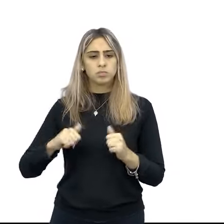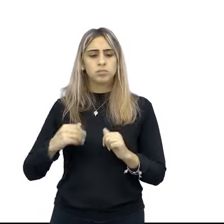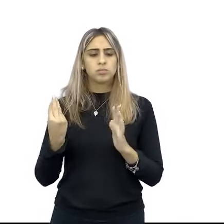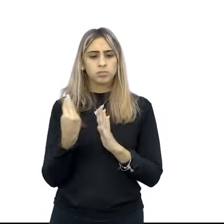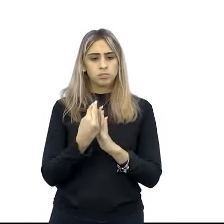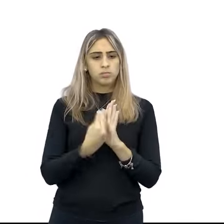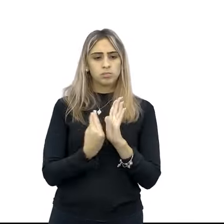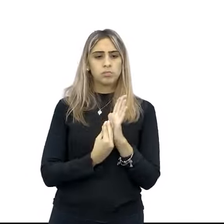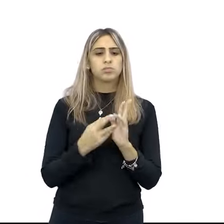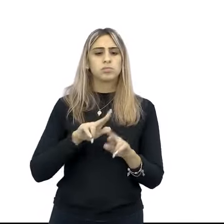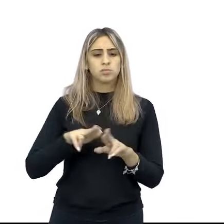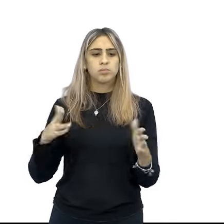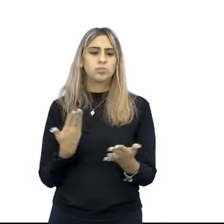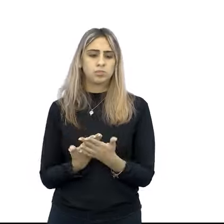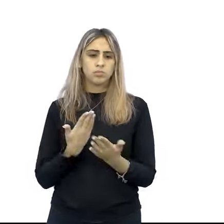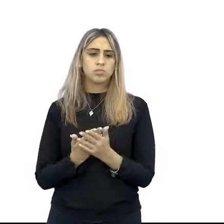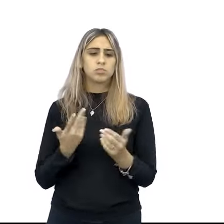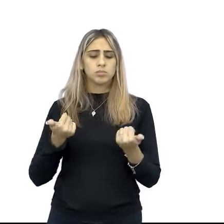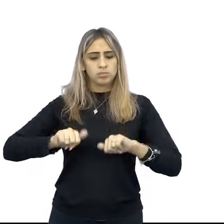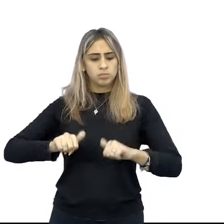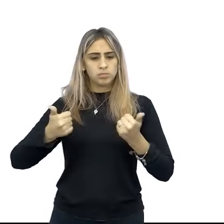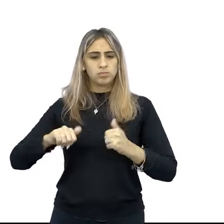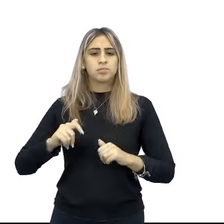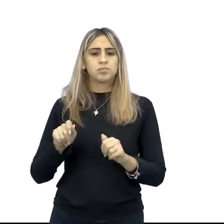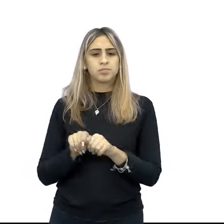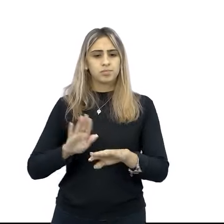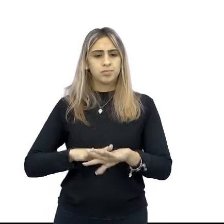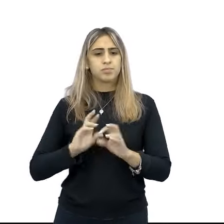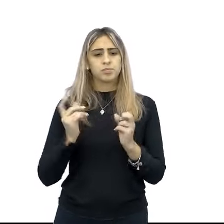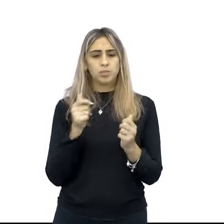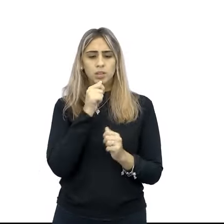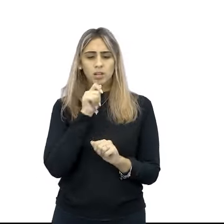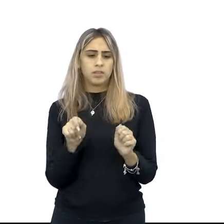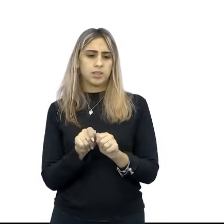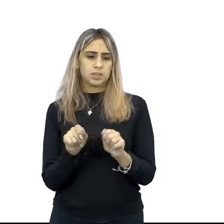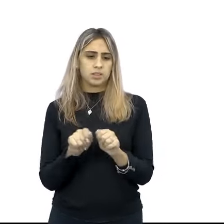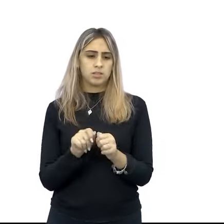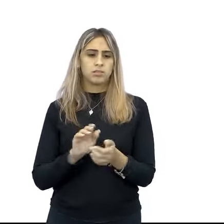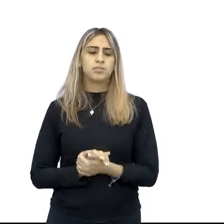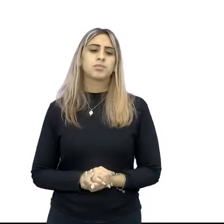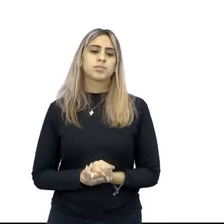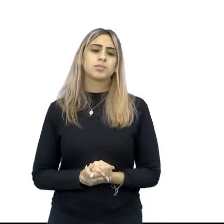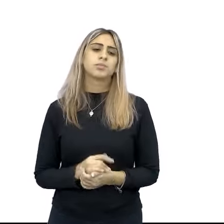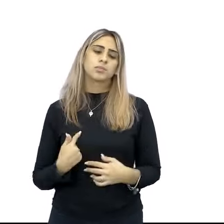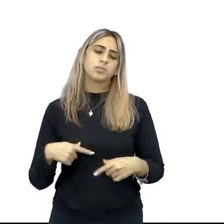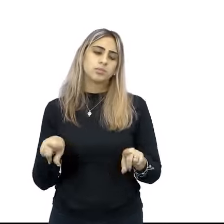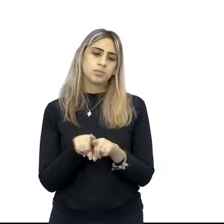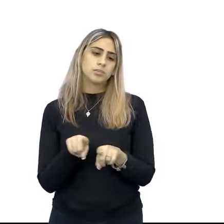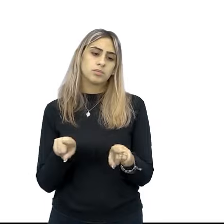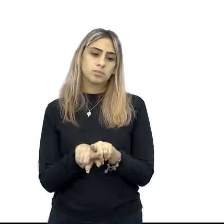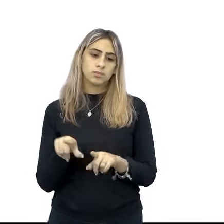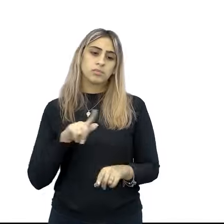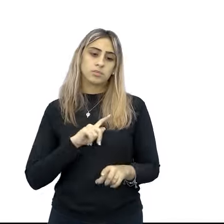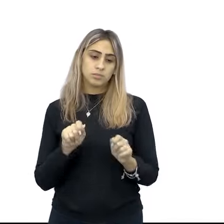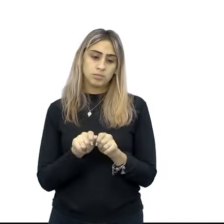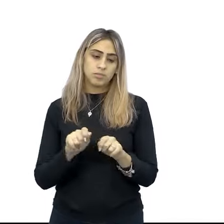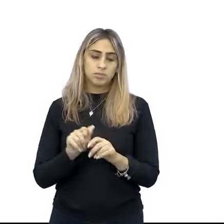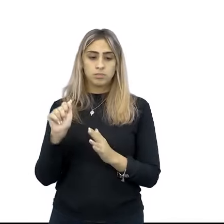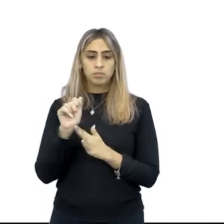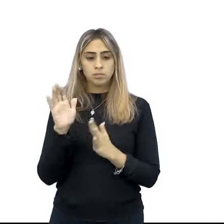diagnóstica, algumas escolas já realizaram ou estão realizando, e também